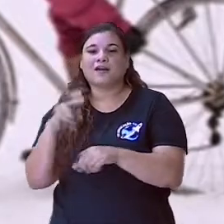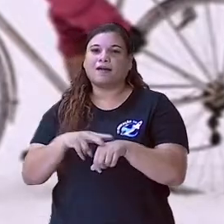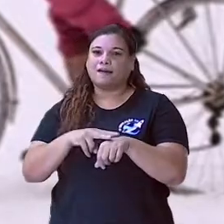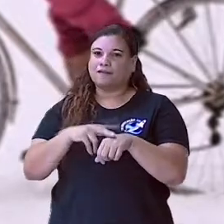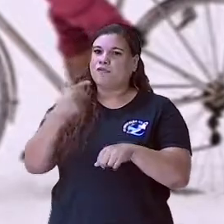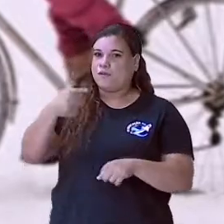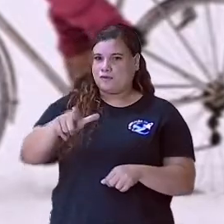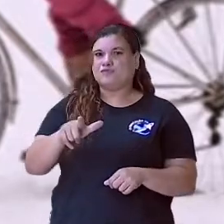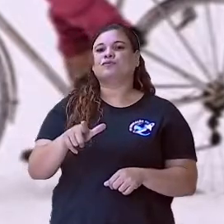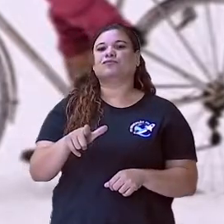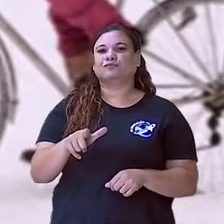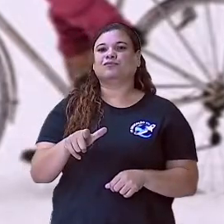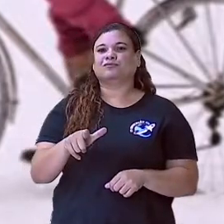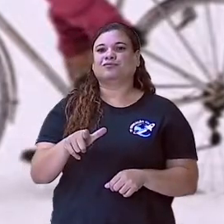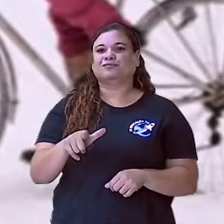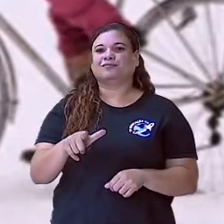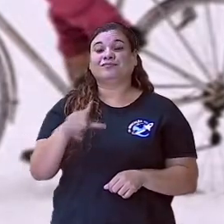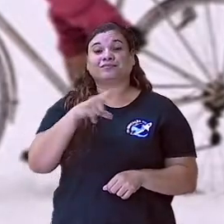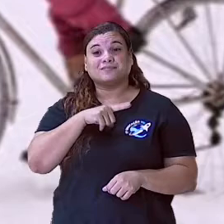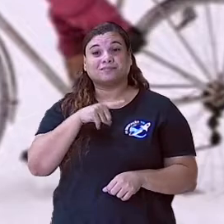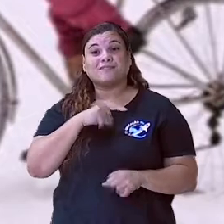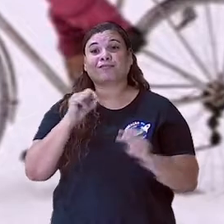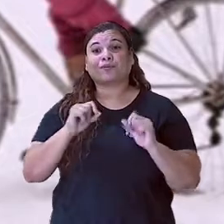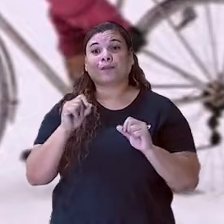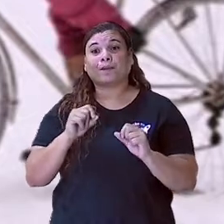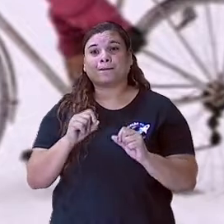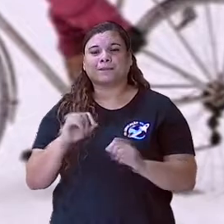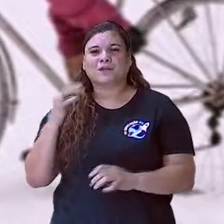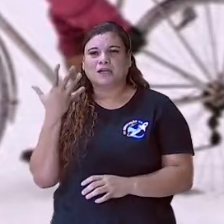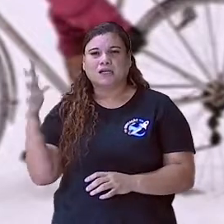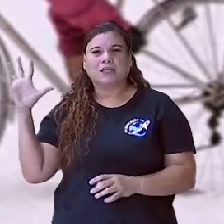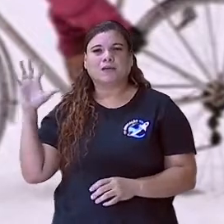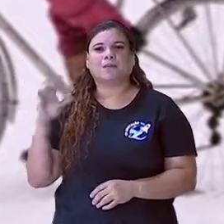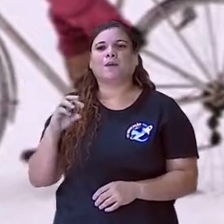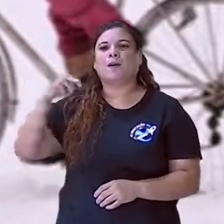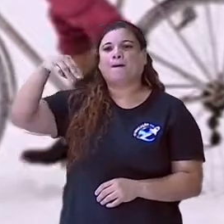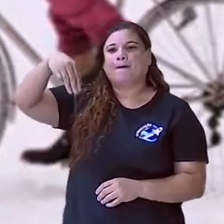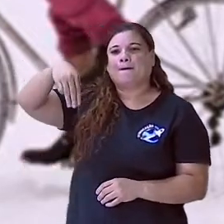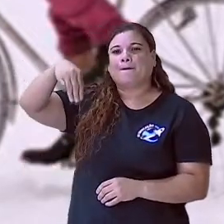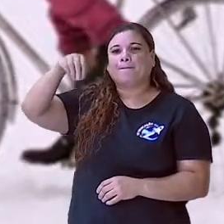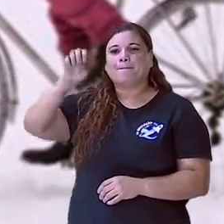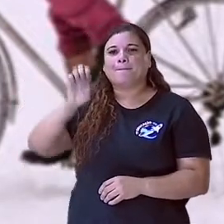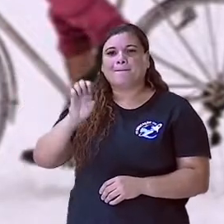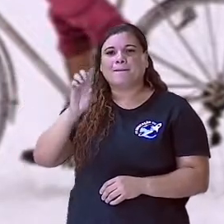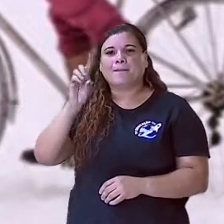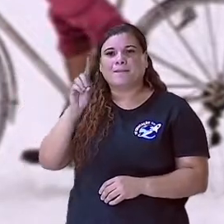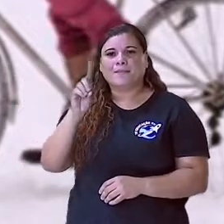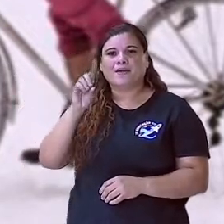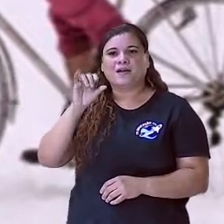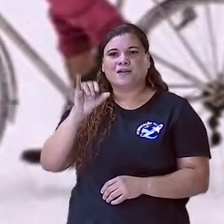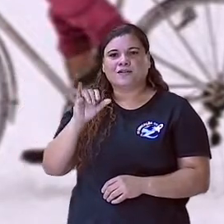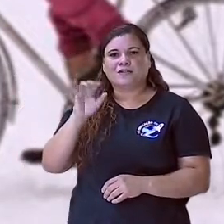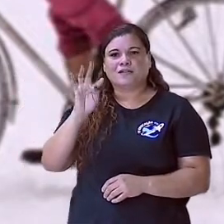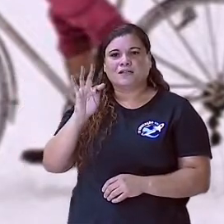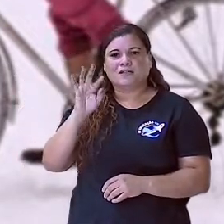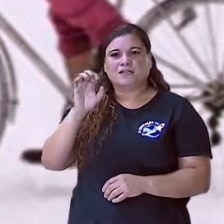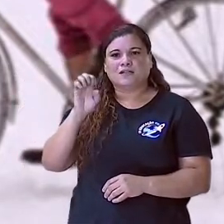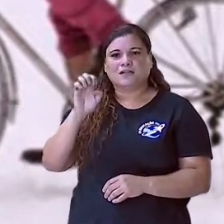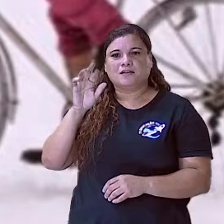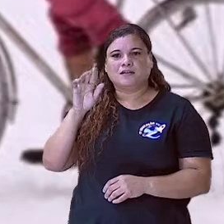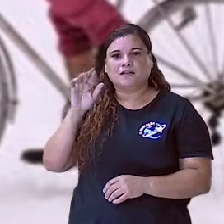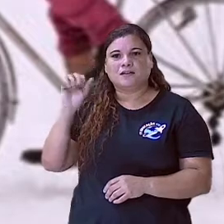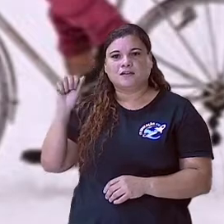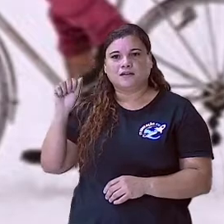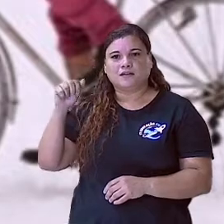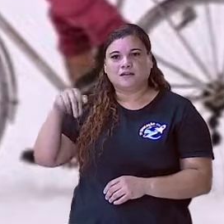É no sul da Europa, mas esse clima, ele já vai sofrer as influências